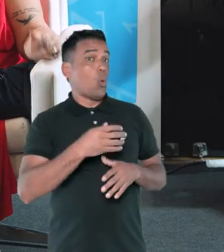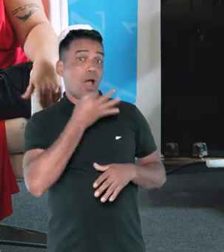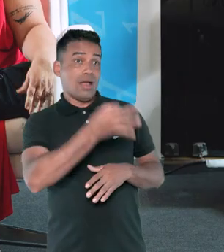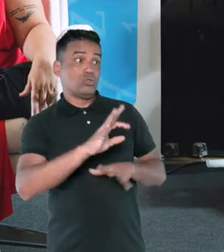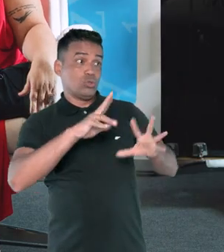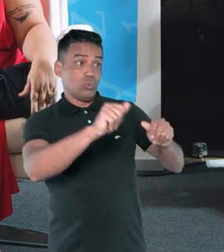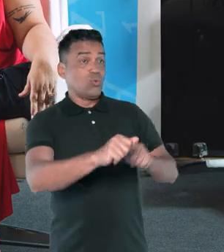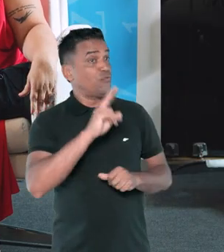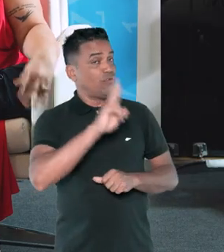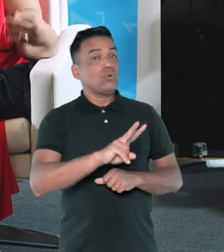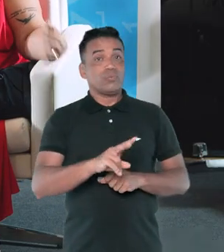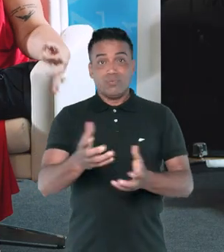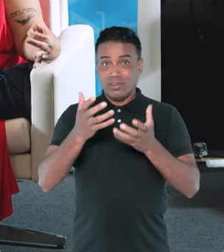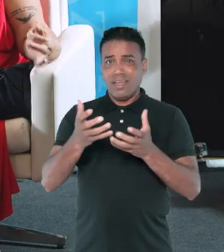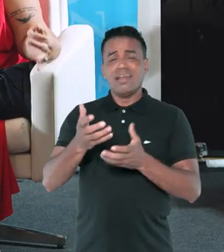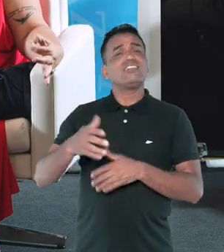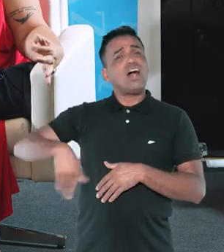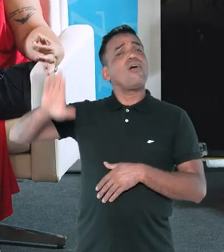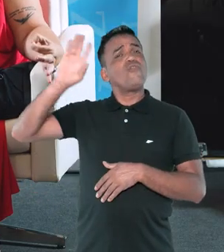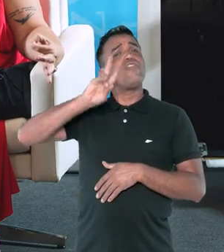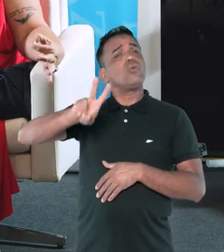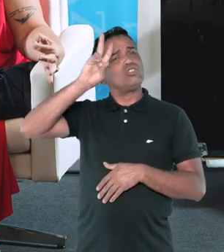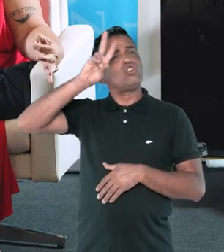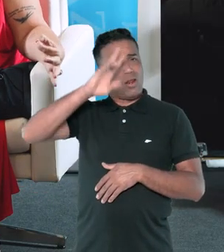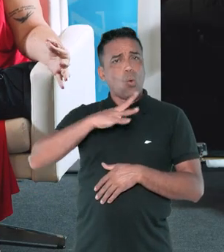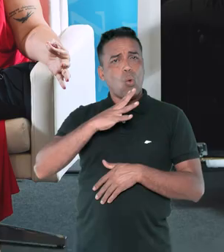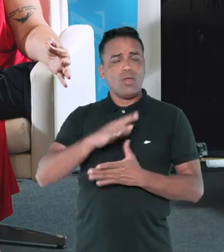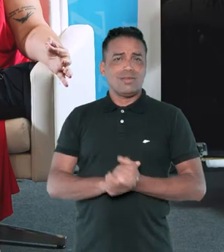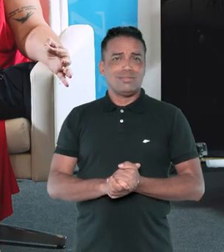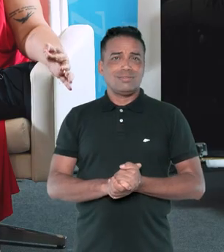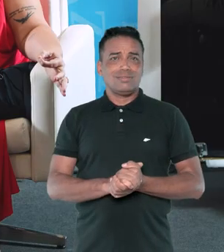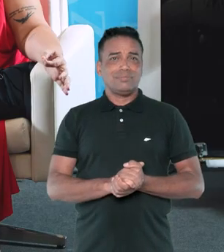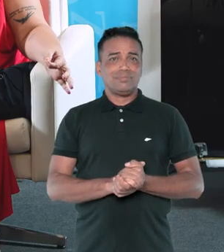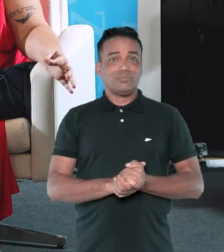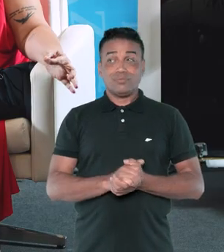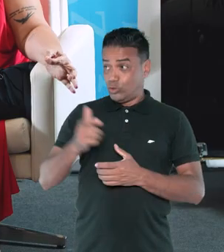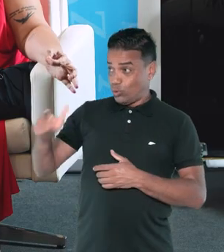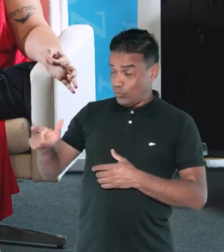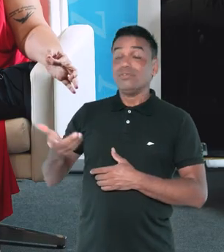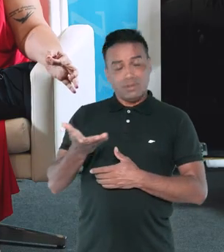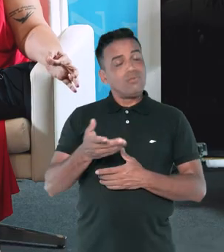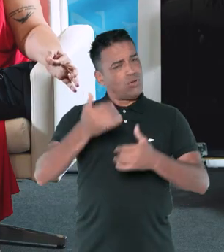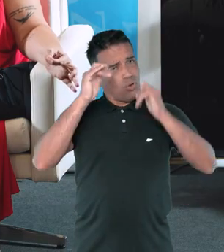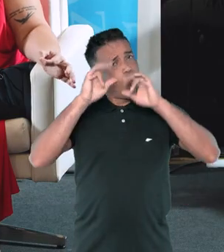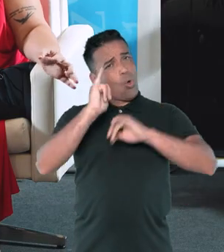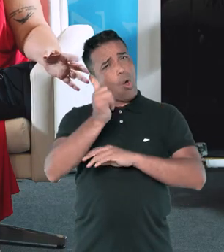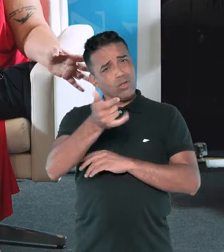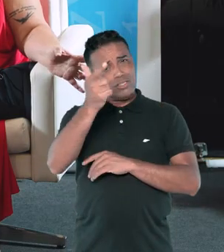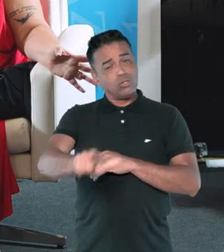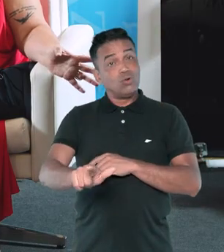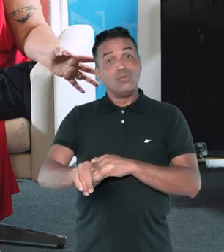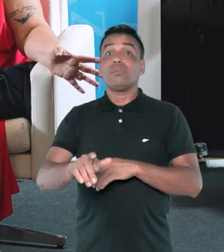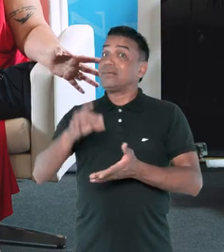mundo já ouviu 1000 vezes. Querem ouvir de novo? Quem foi que já ouviu? Só para ter uma noção. Então, conta a história da Cabeça de Santo de novo. É.